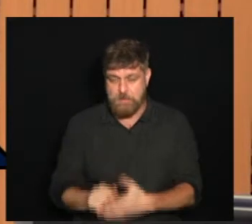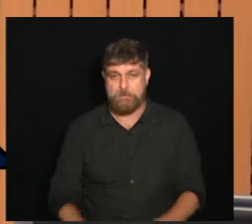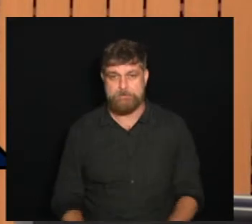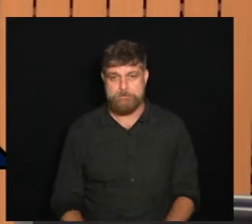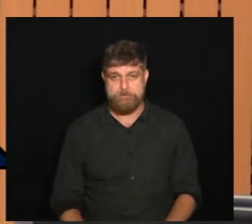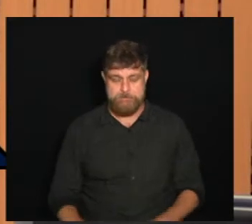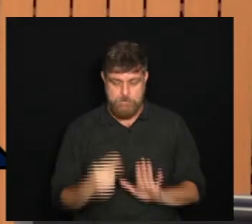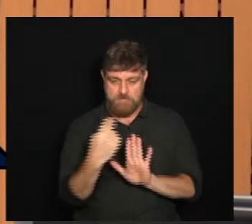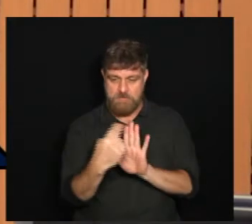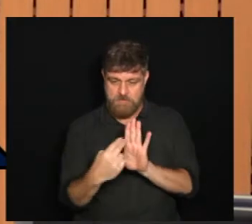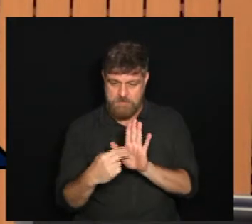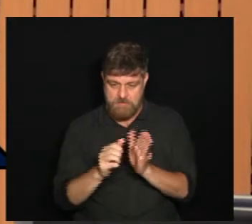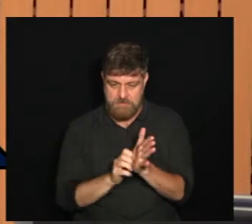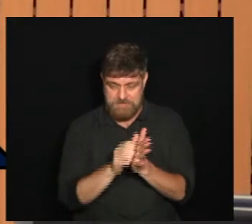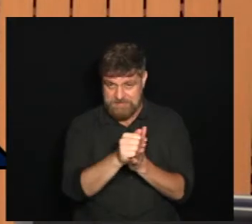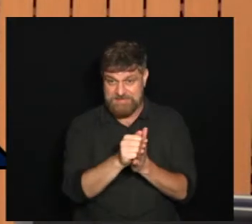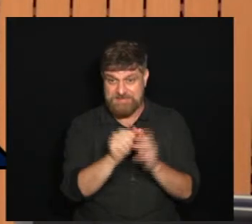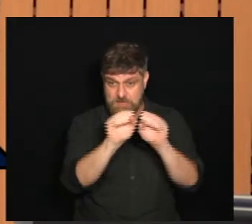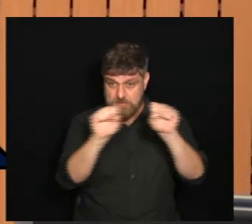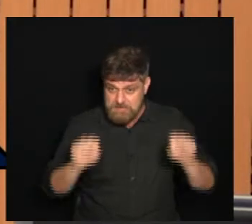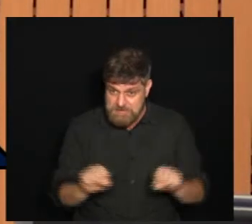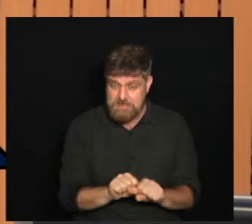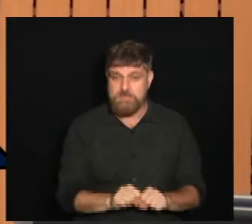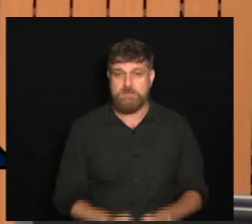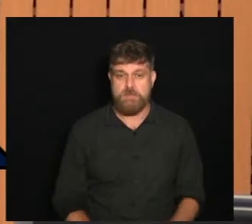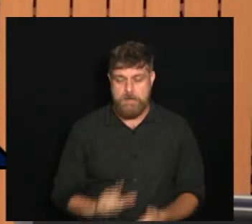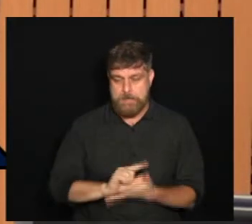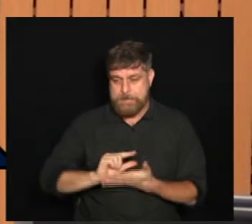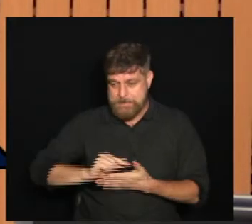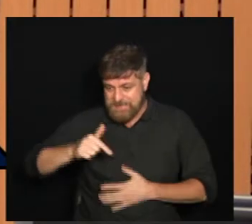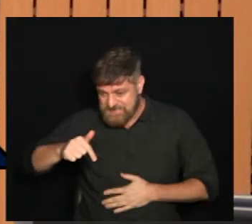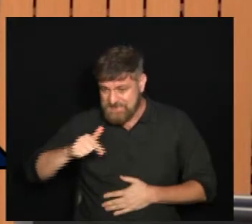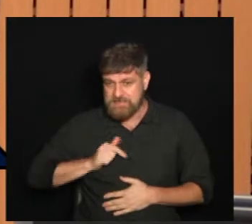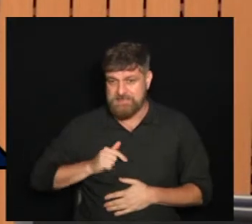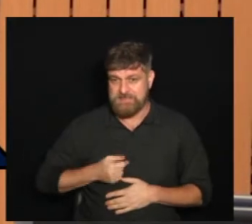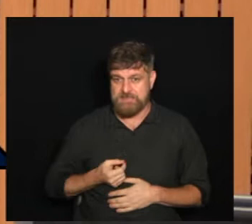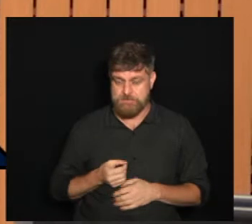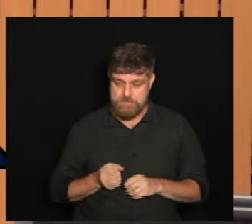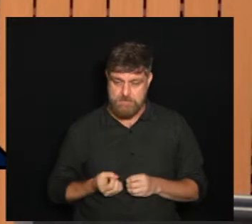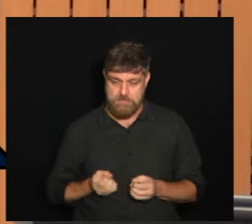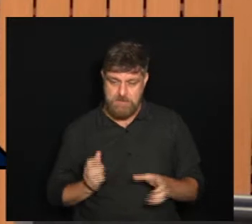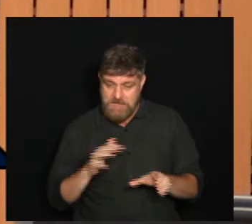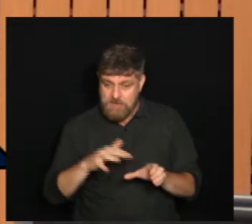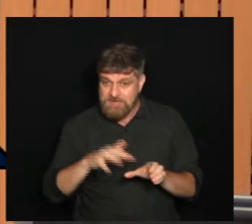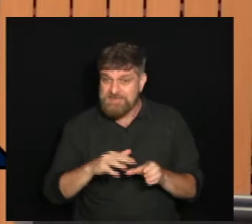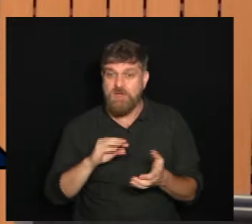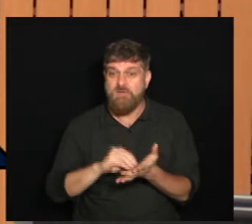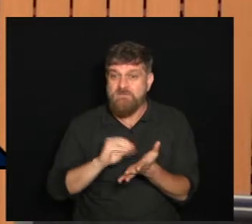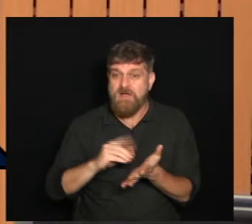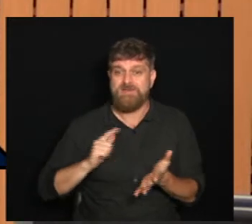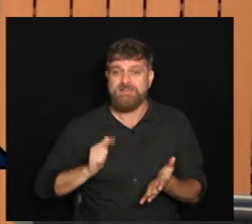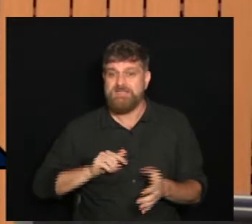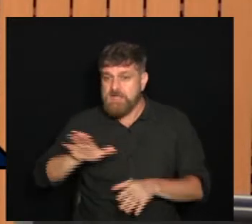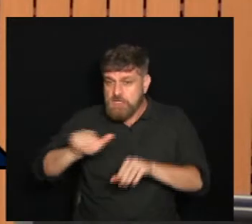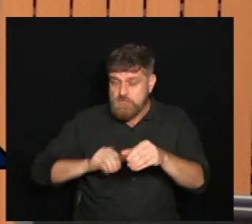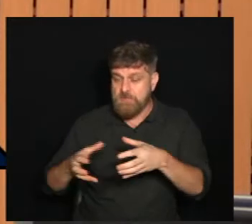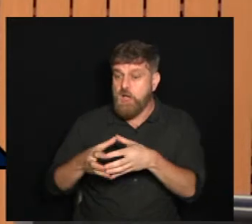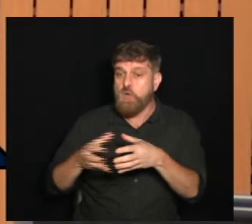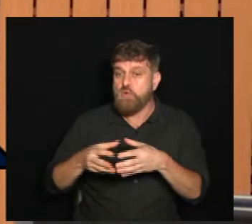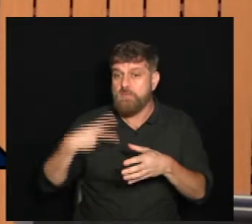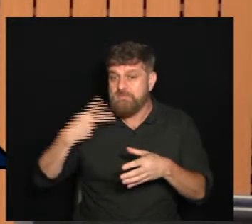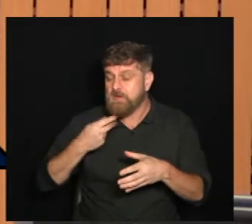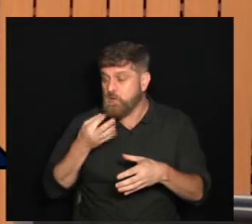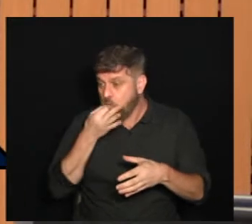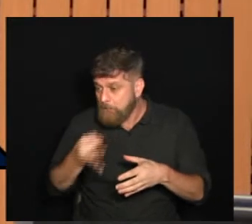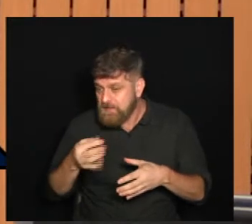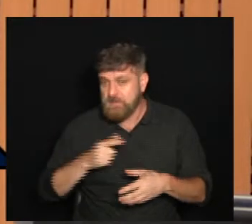sistema. Artigo 7º. Caso a matéria não esteja instruída e seja necessário convocar previamente a comissão para dar o parecer,